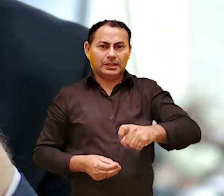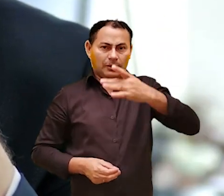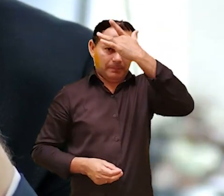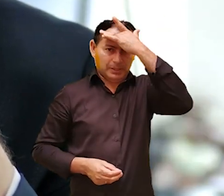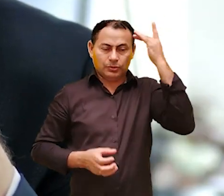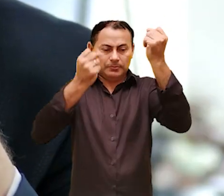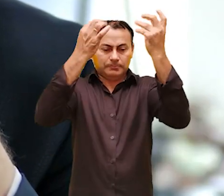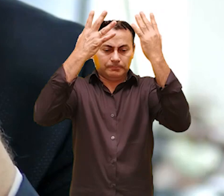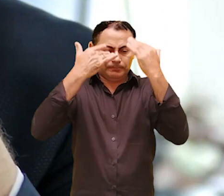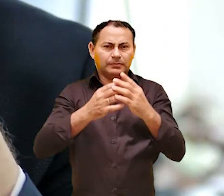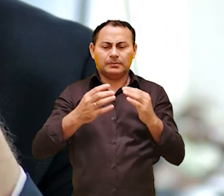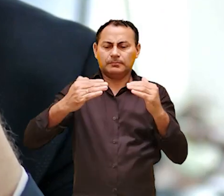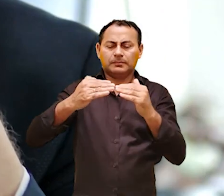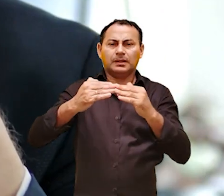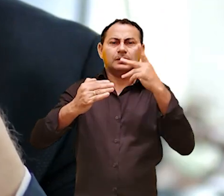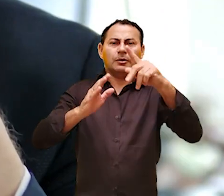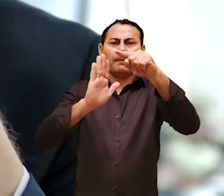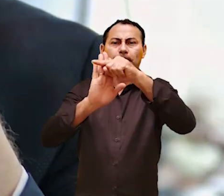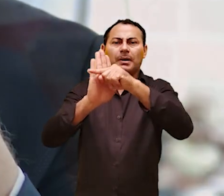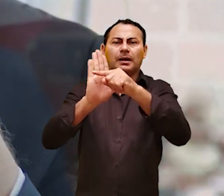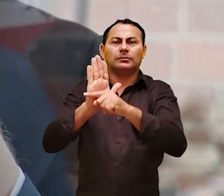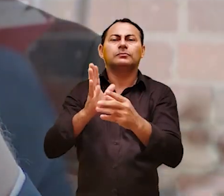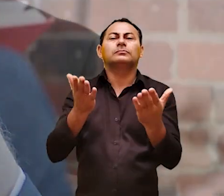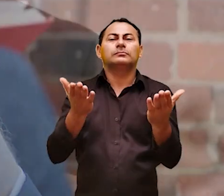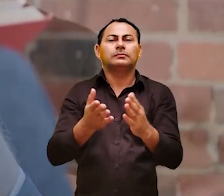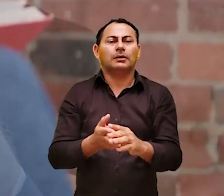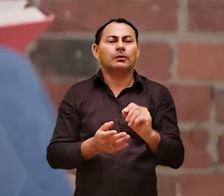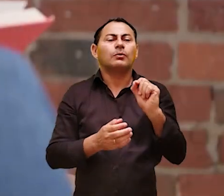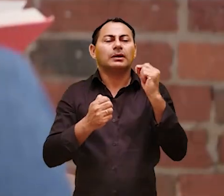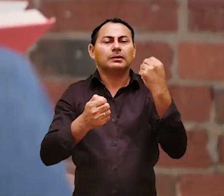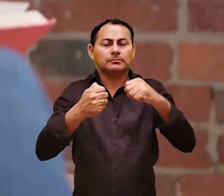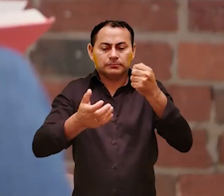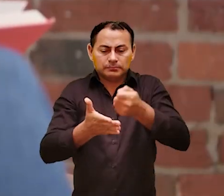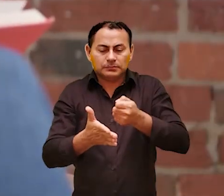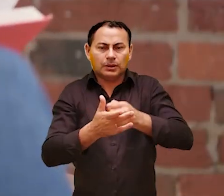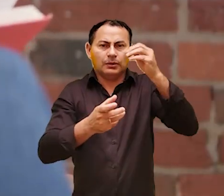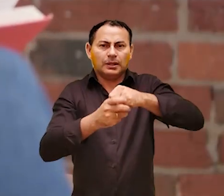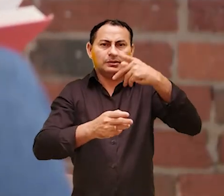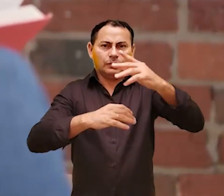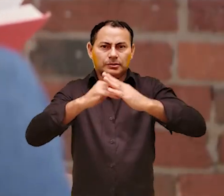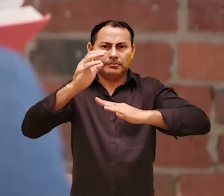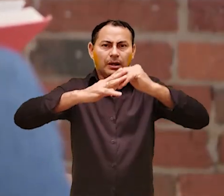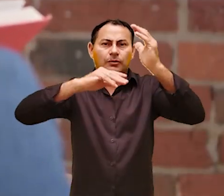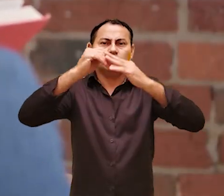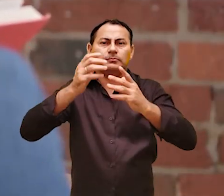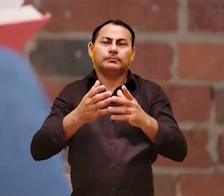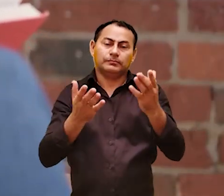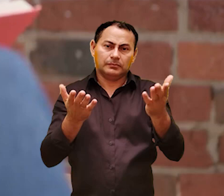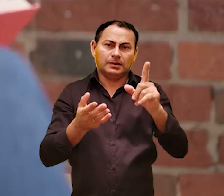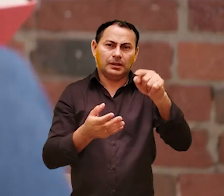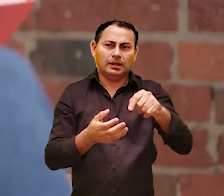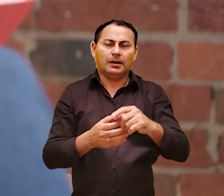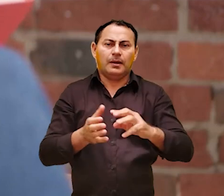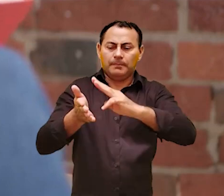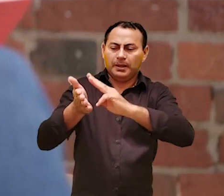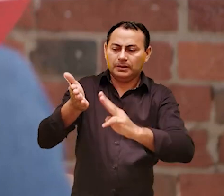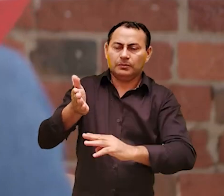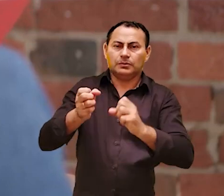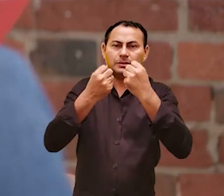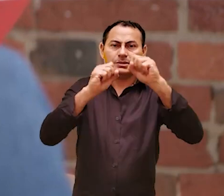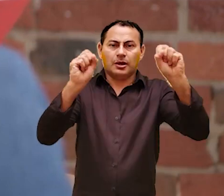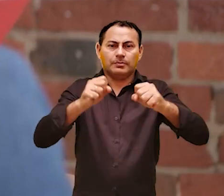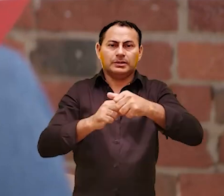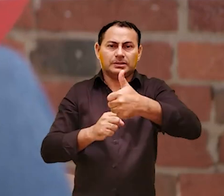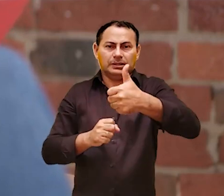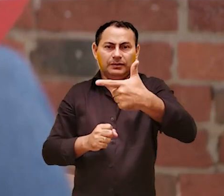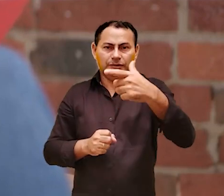sendo um homem abençoado, me encaixo em seus planos? O que devo colocar nas suas mãos? É essa a